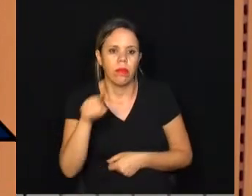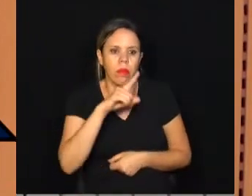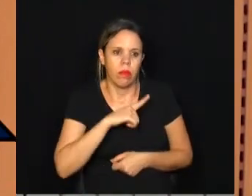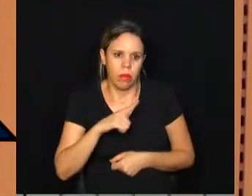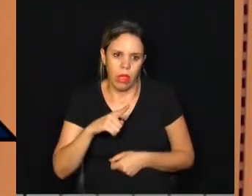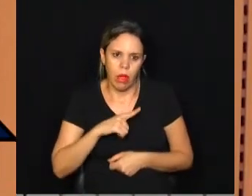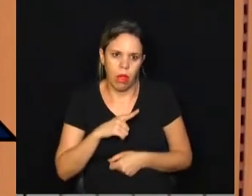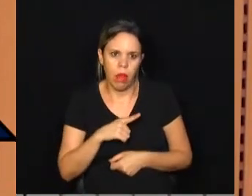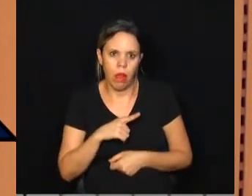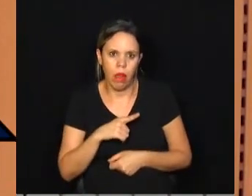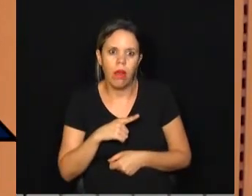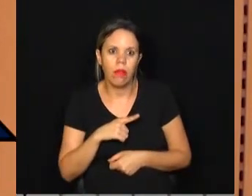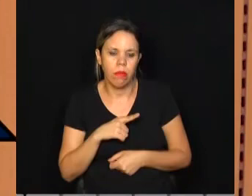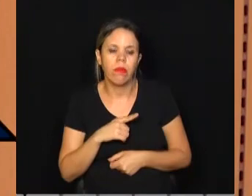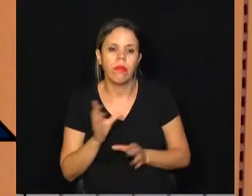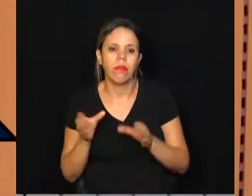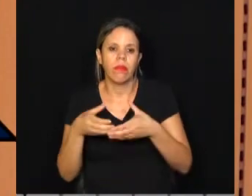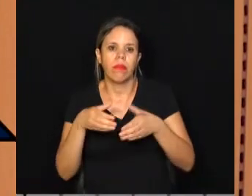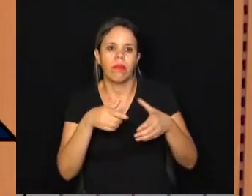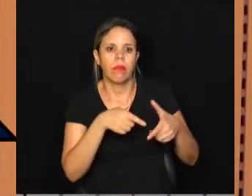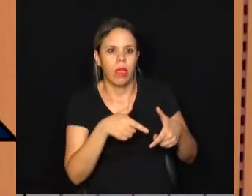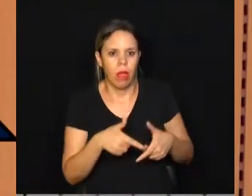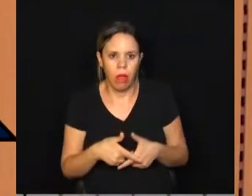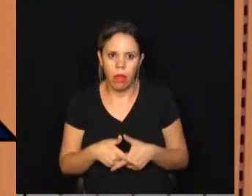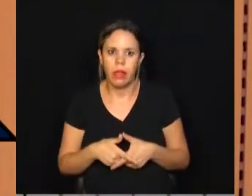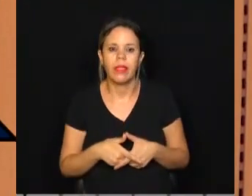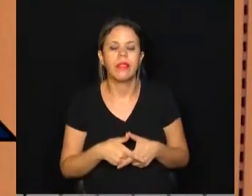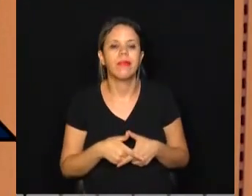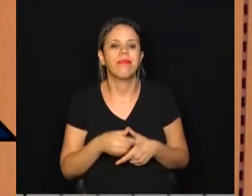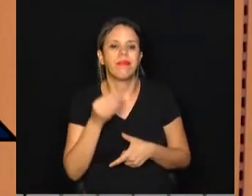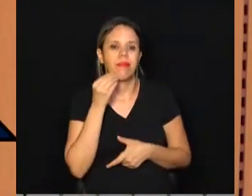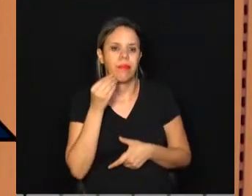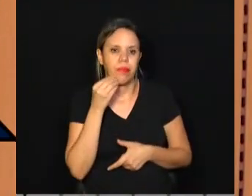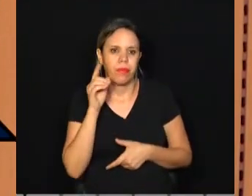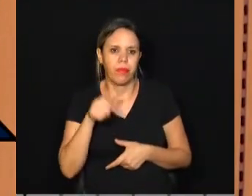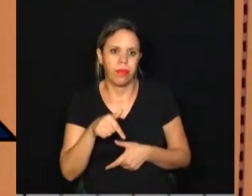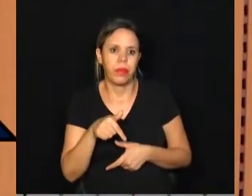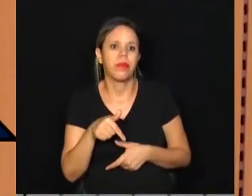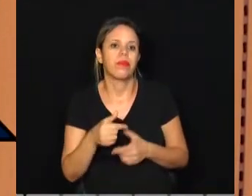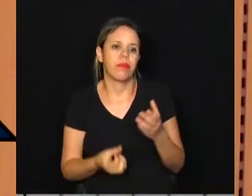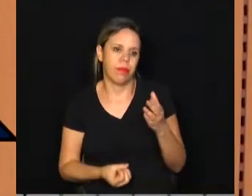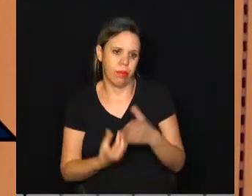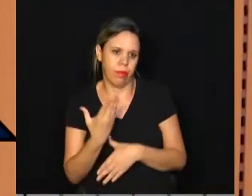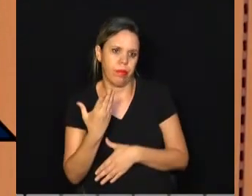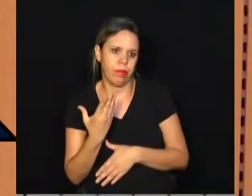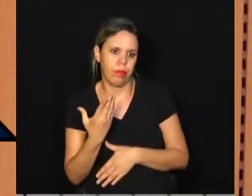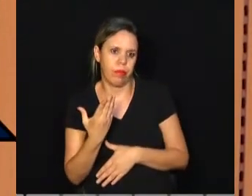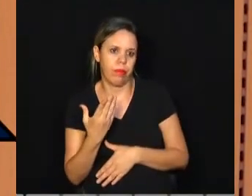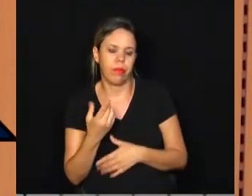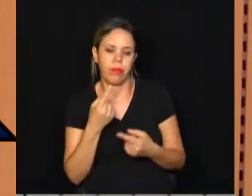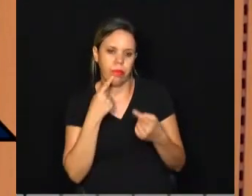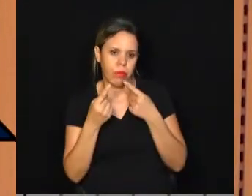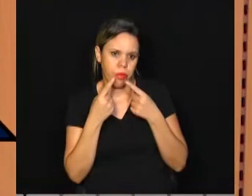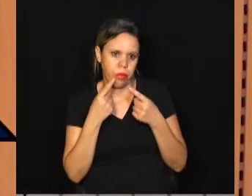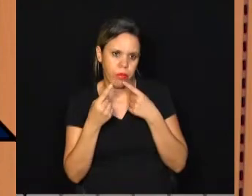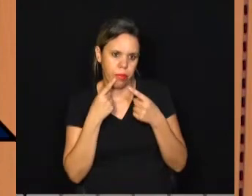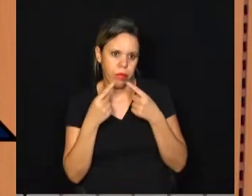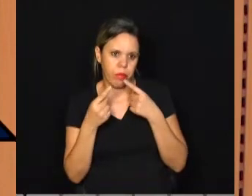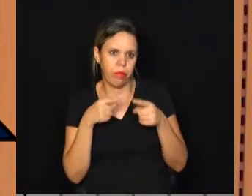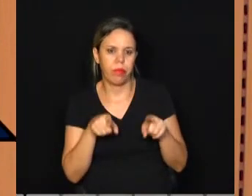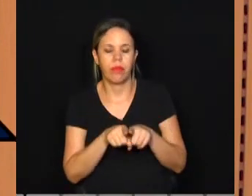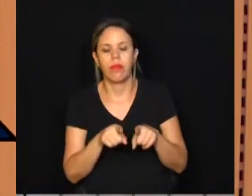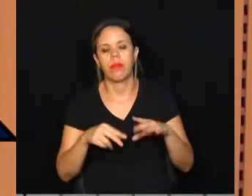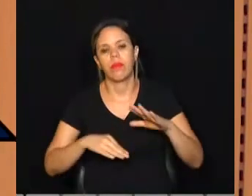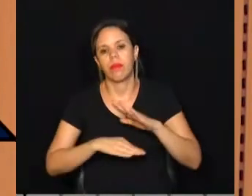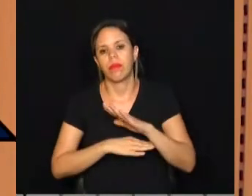terão na comissão um espaço para que isso ocorra, e nesse diálogo com a